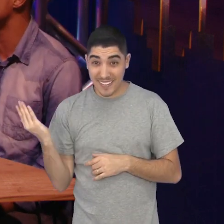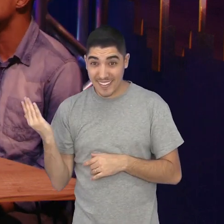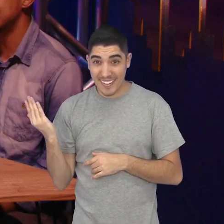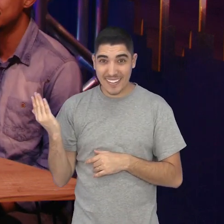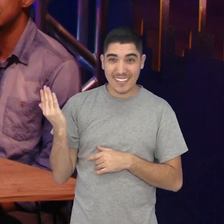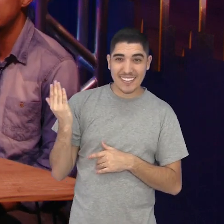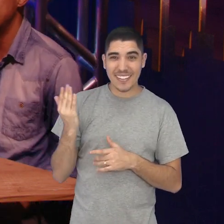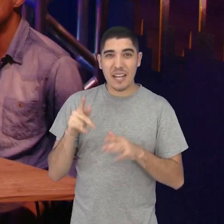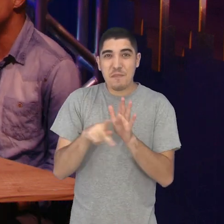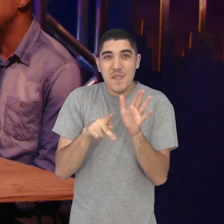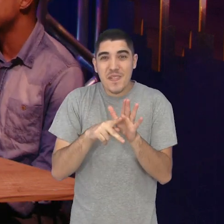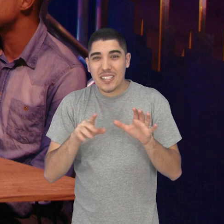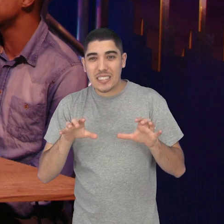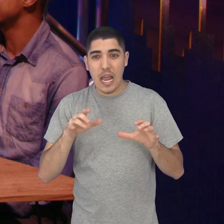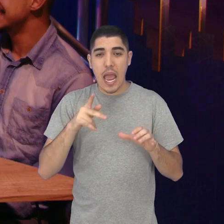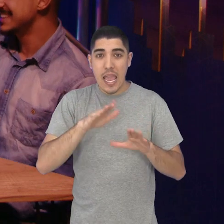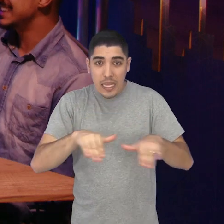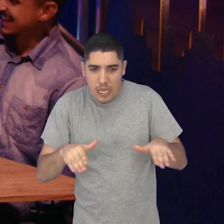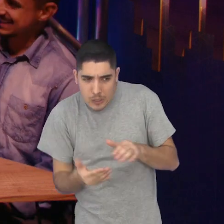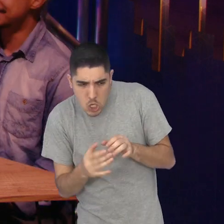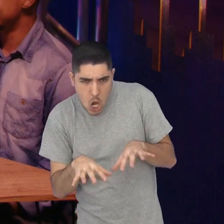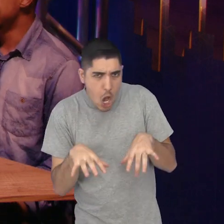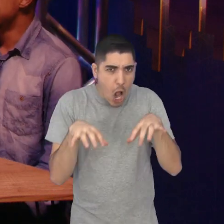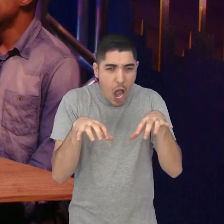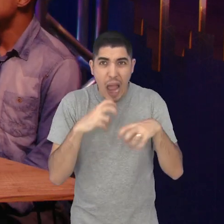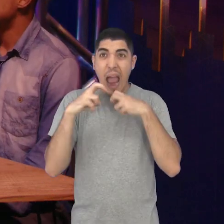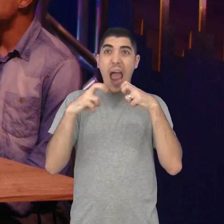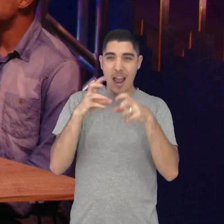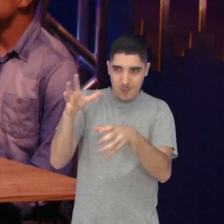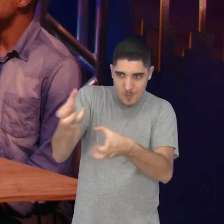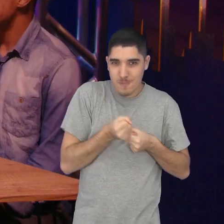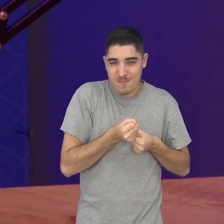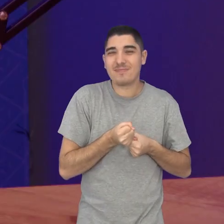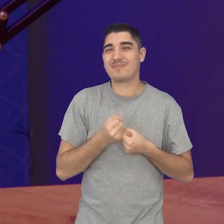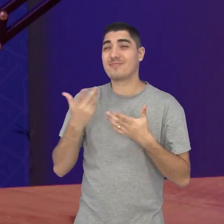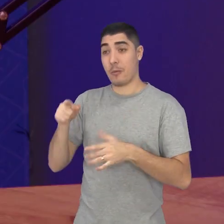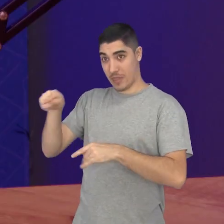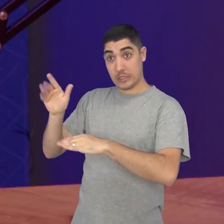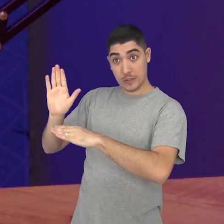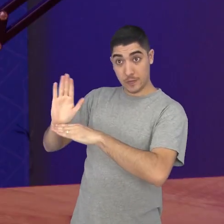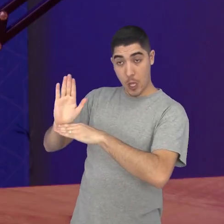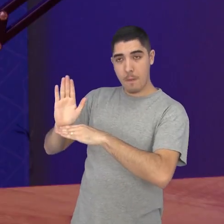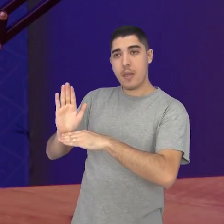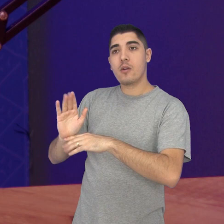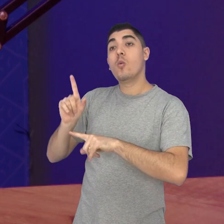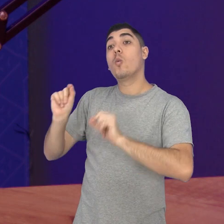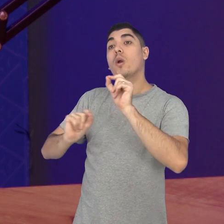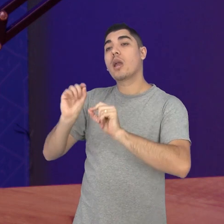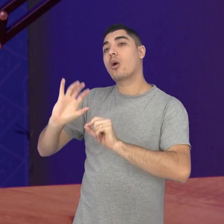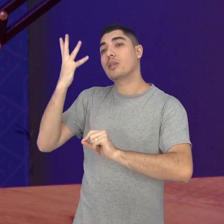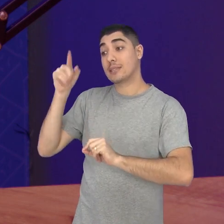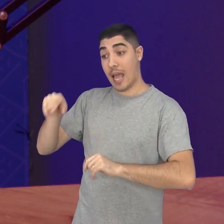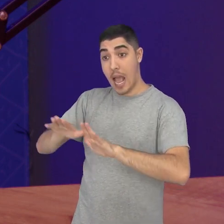monstros que saem dos armários debaixo da cama. Só que daí a crise energética em Monstros S.A., né, Samu, é que as crianças